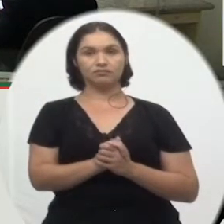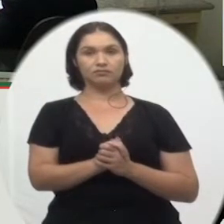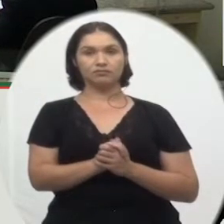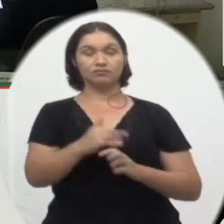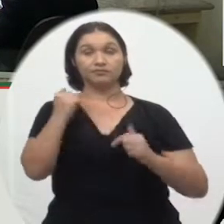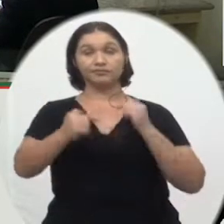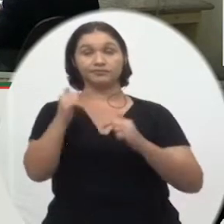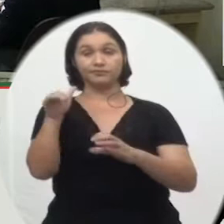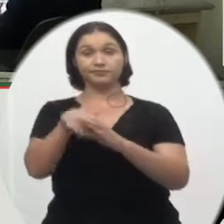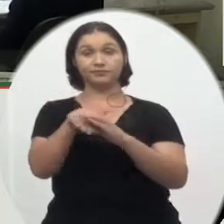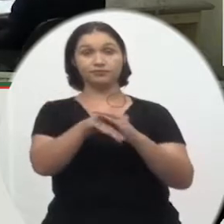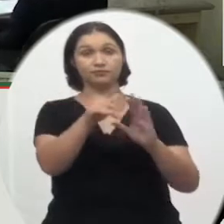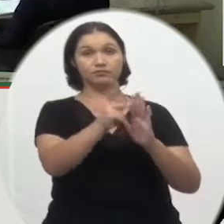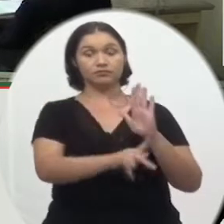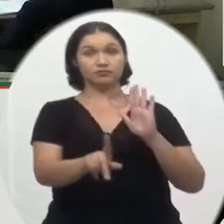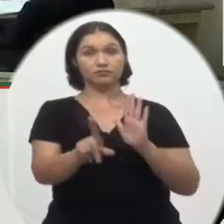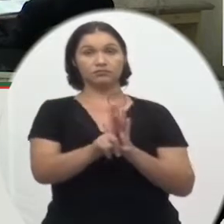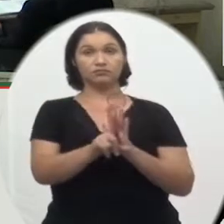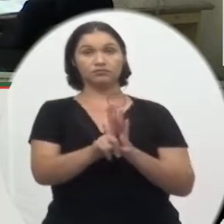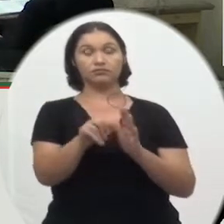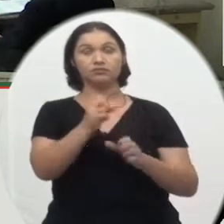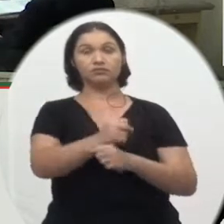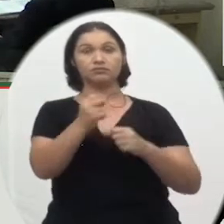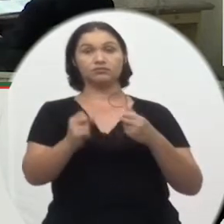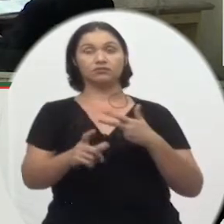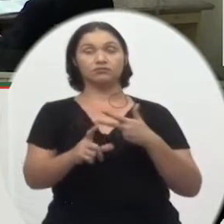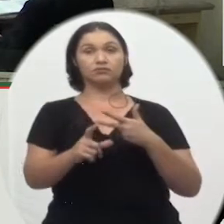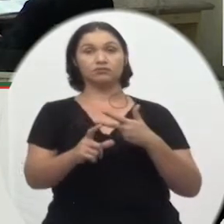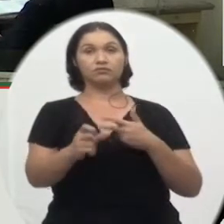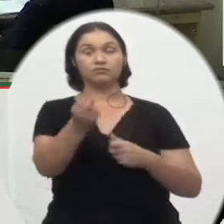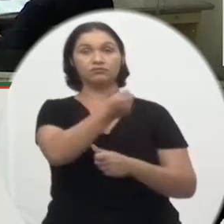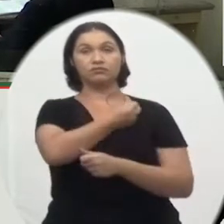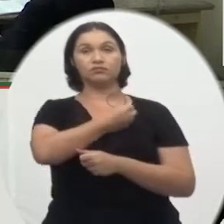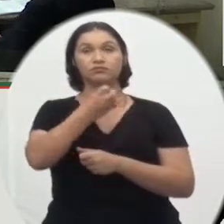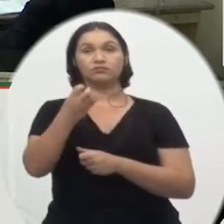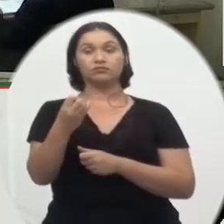Em única discussão e votação, projeto de lei do Legislativo PL